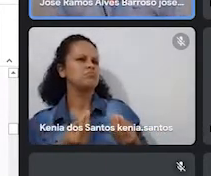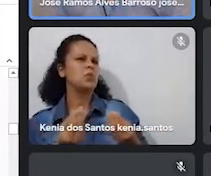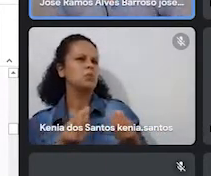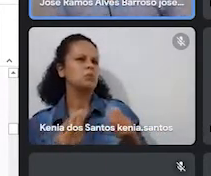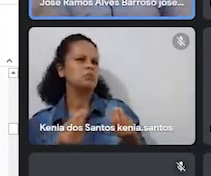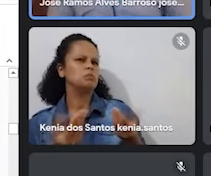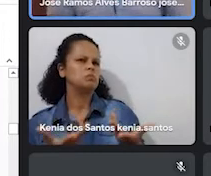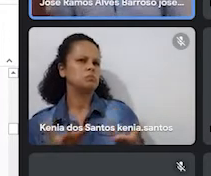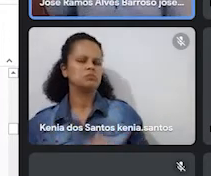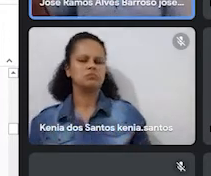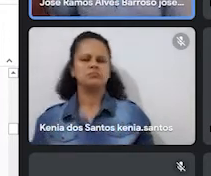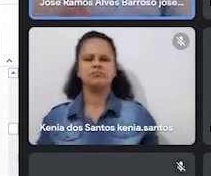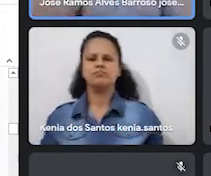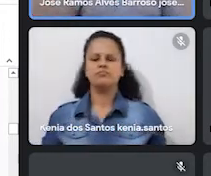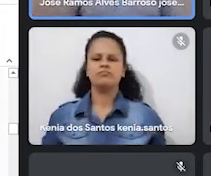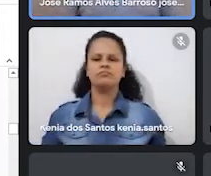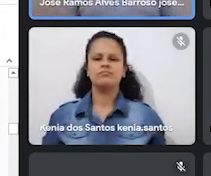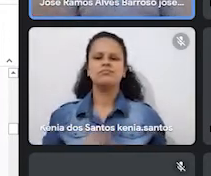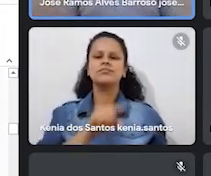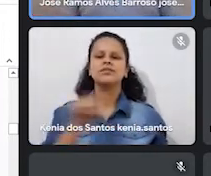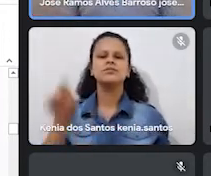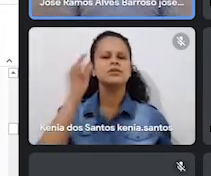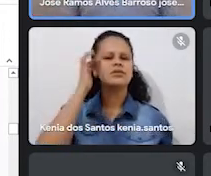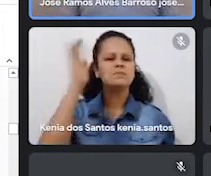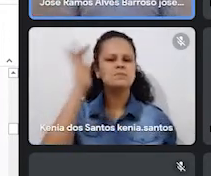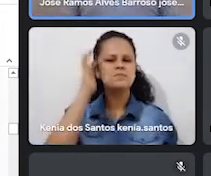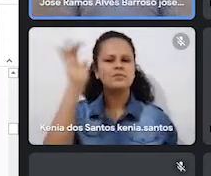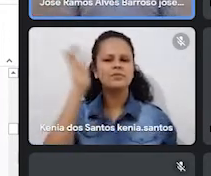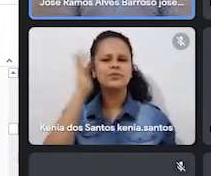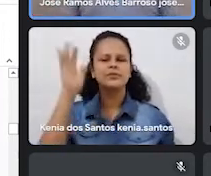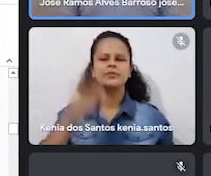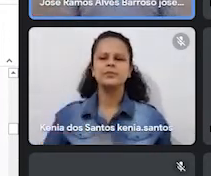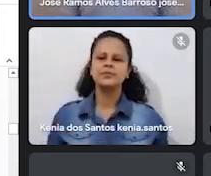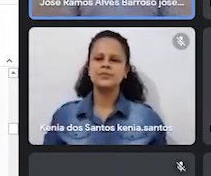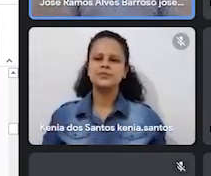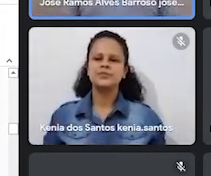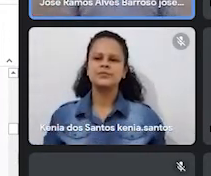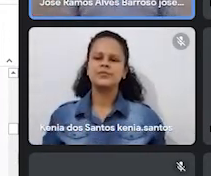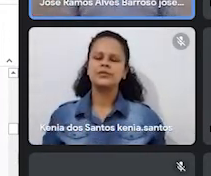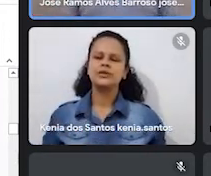Eu falo com vocês imaginam aí um instituto,